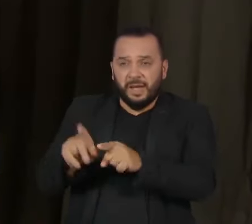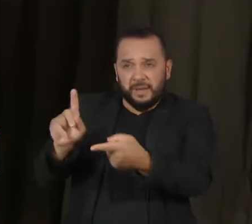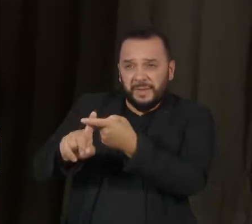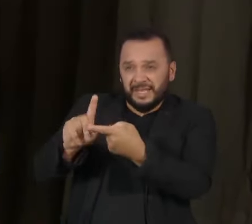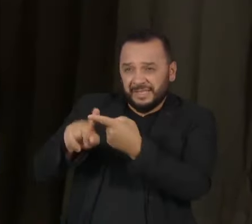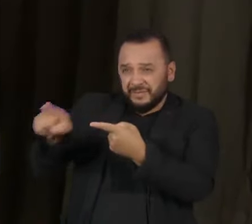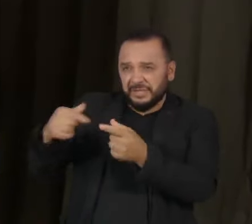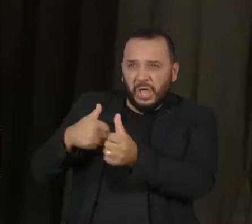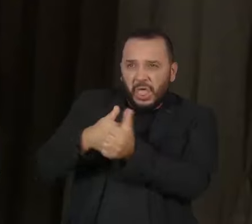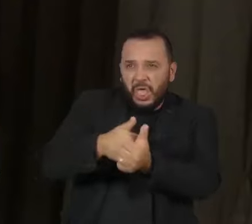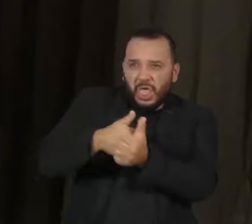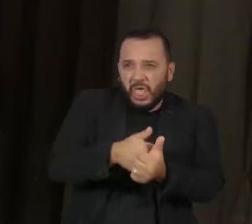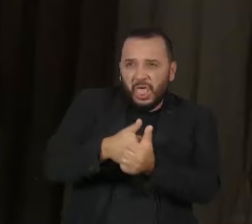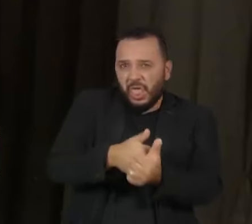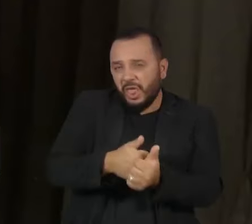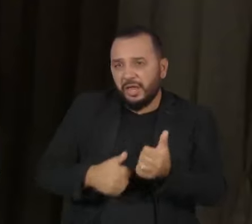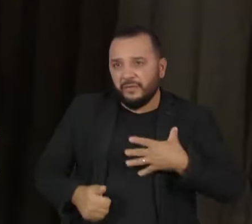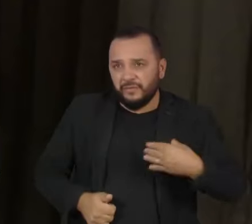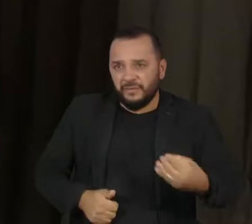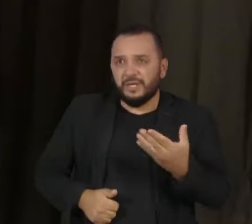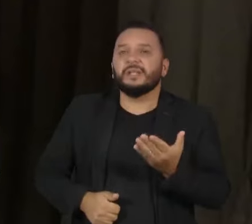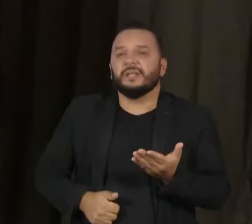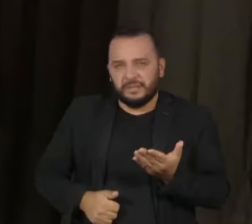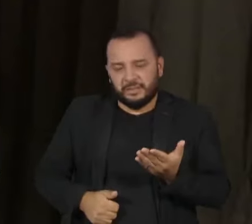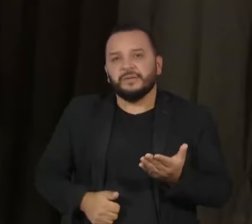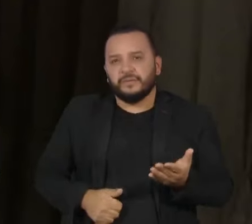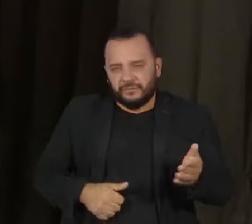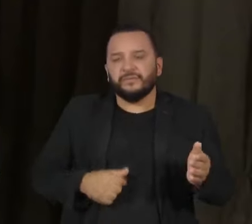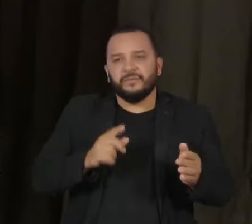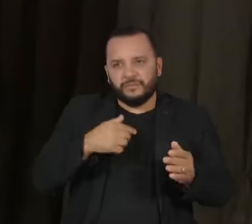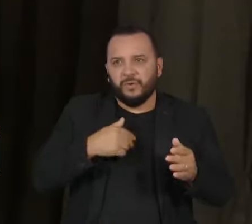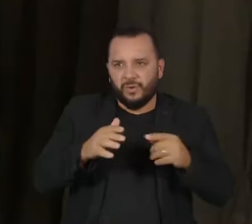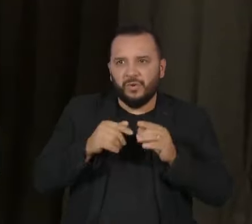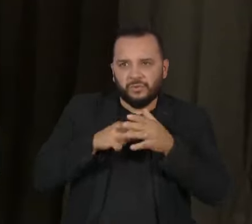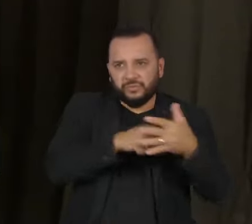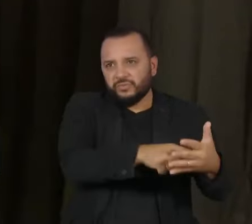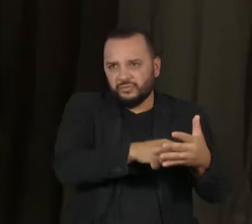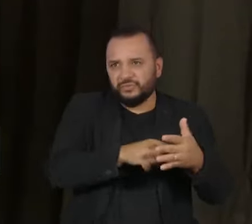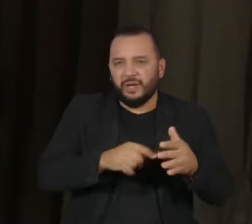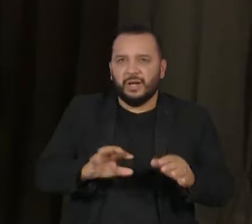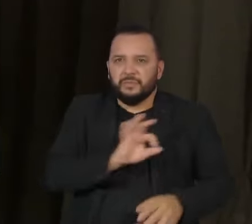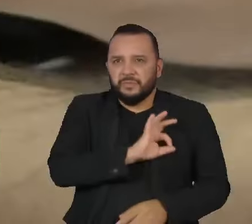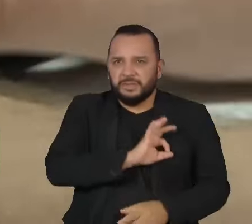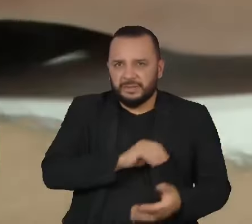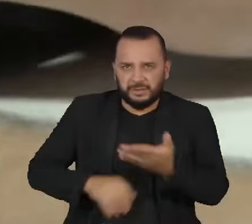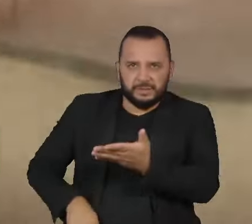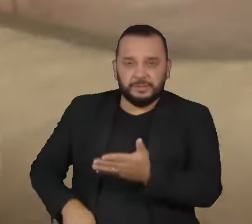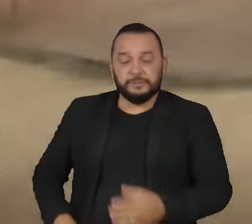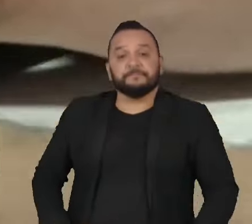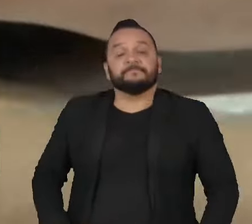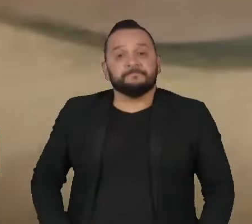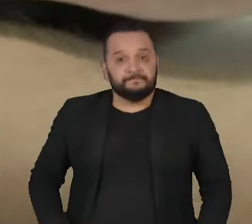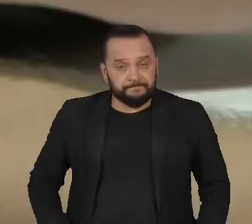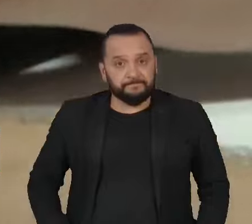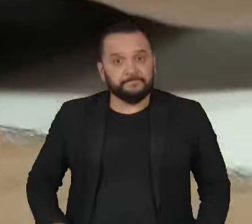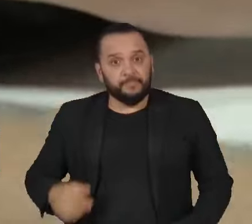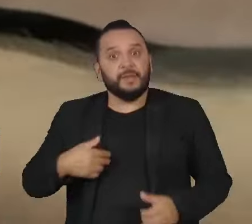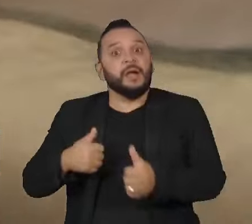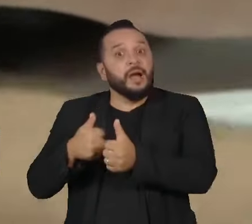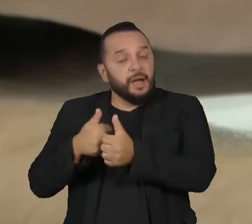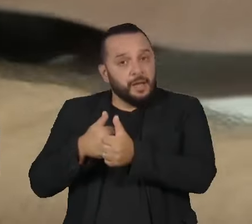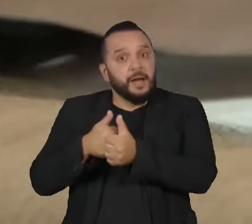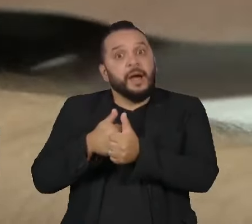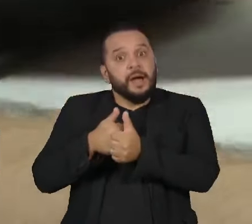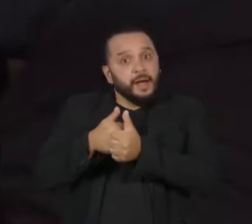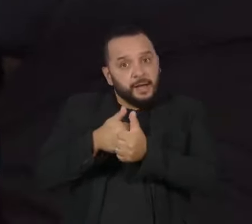ele continuasse me perseguindo, a gente ia entrar na justiça e tomar as medidas legais cabíveis. A ameaça surtiu efeito, mas